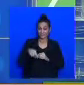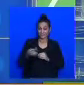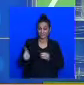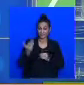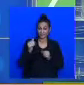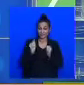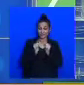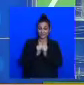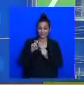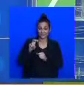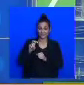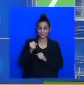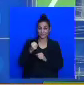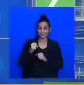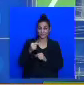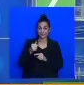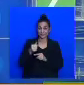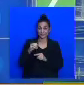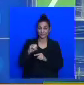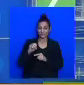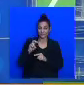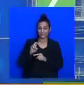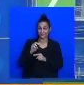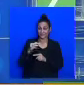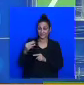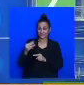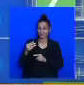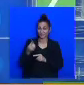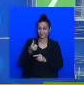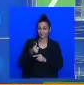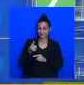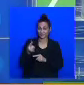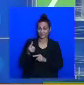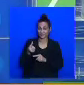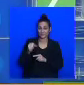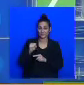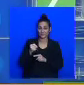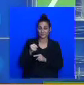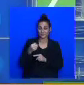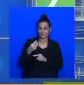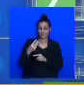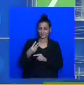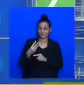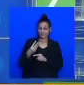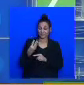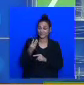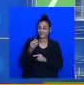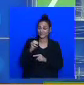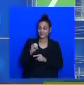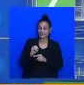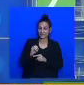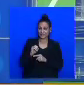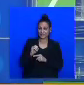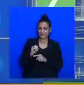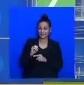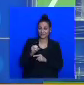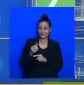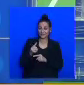comigo. 58, 70, 53, 66, 83,